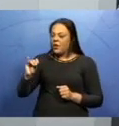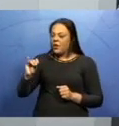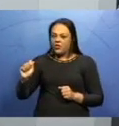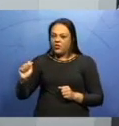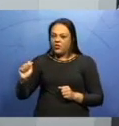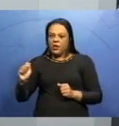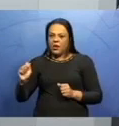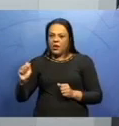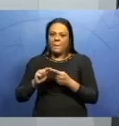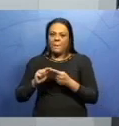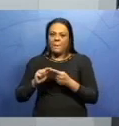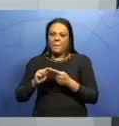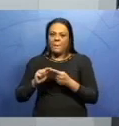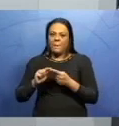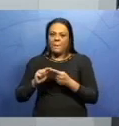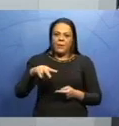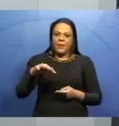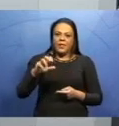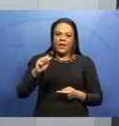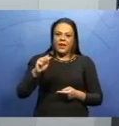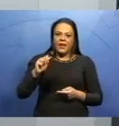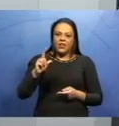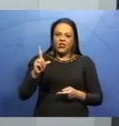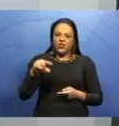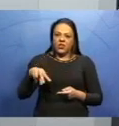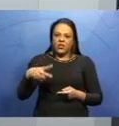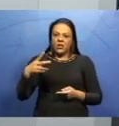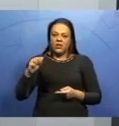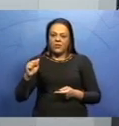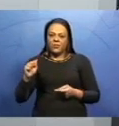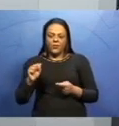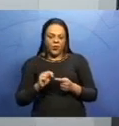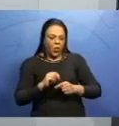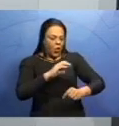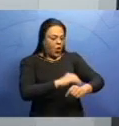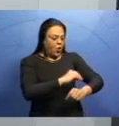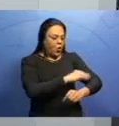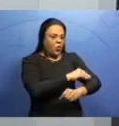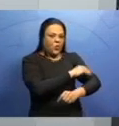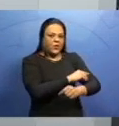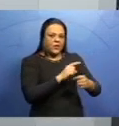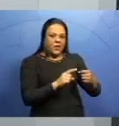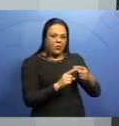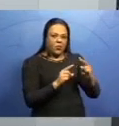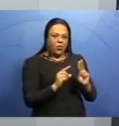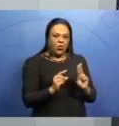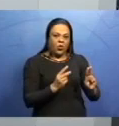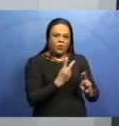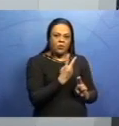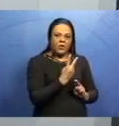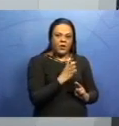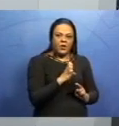galinha. O sapo, Verdão, Tutu.